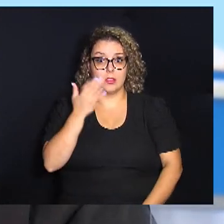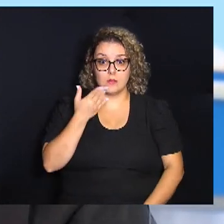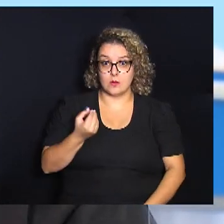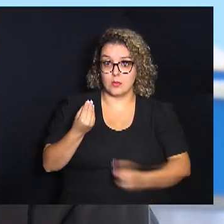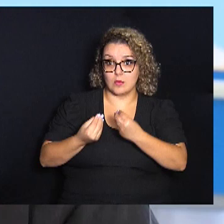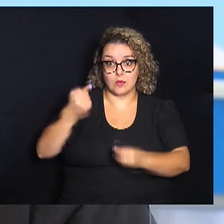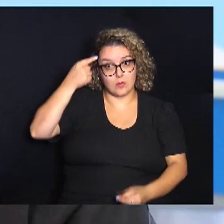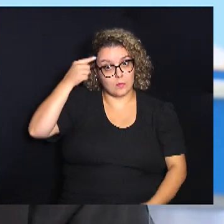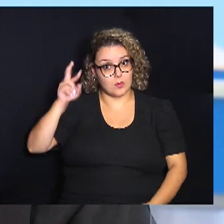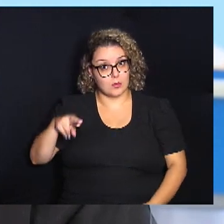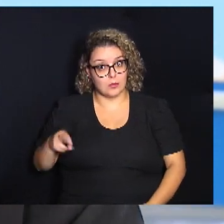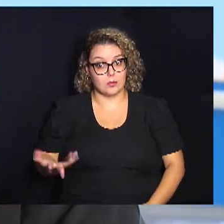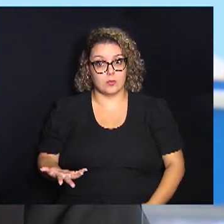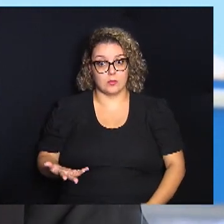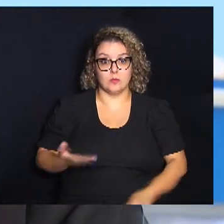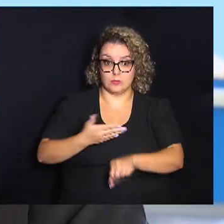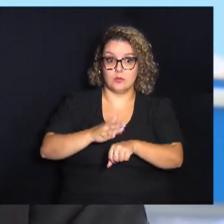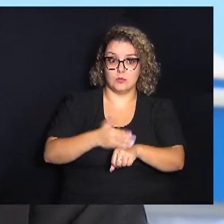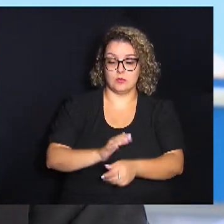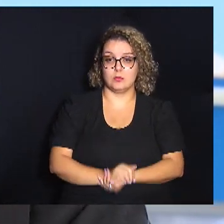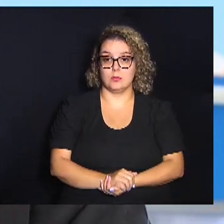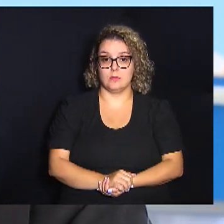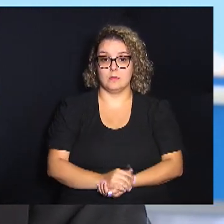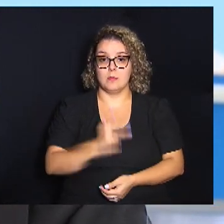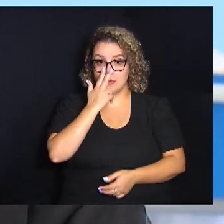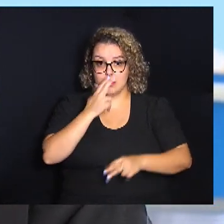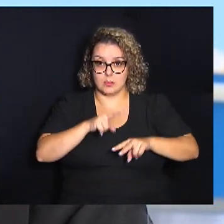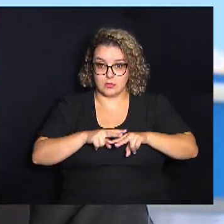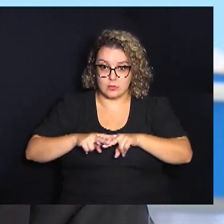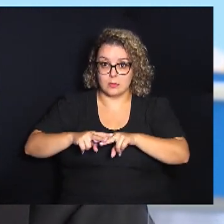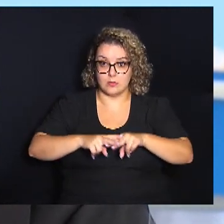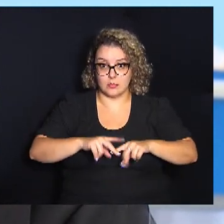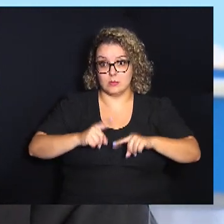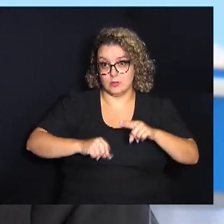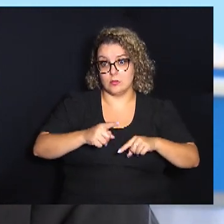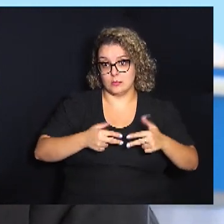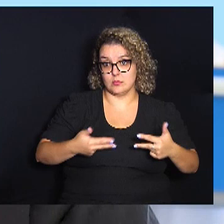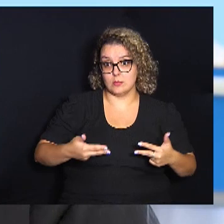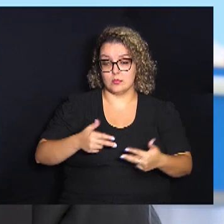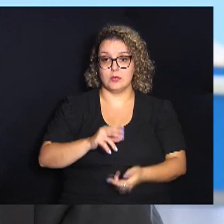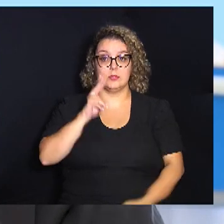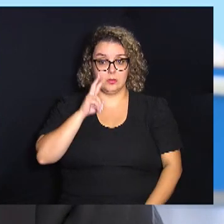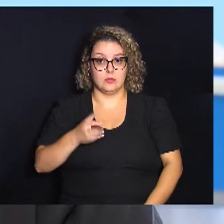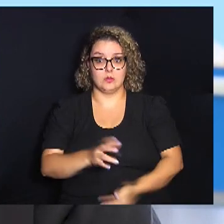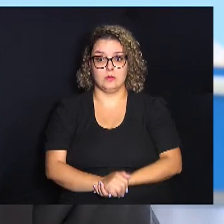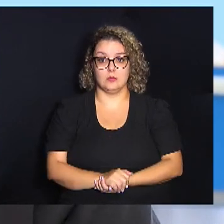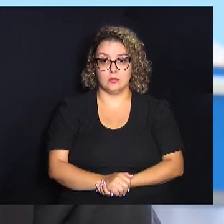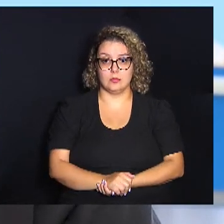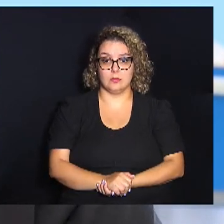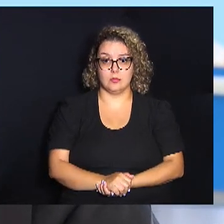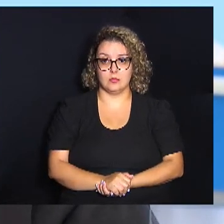raciocínio do treino. Seria tipo uma revisão da matéria que a gente já viu,